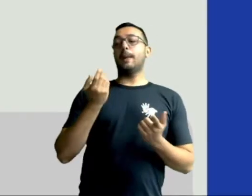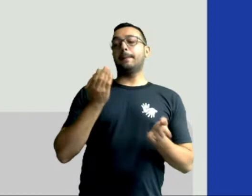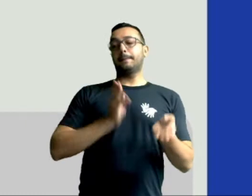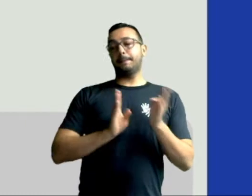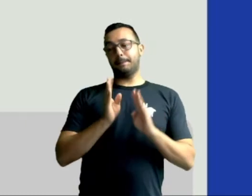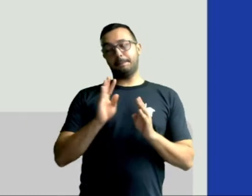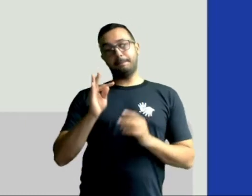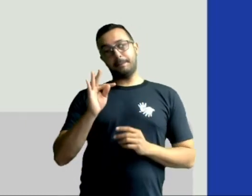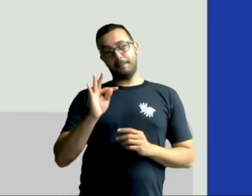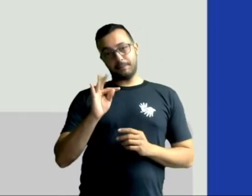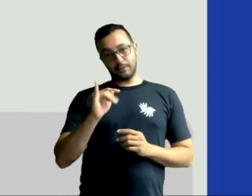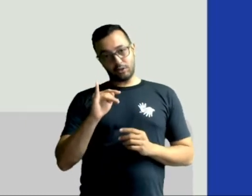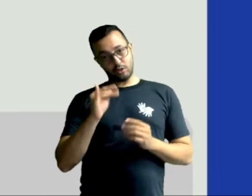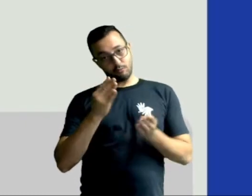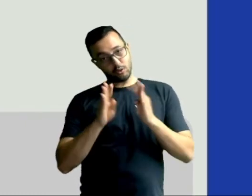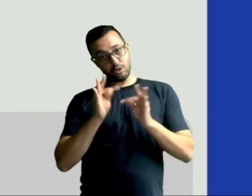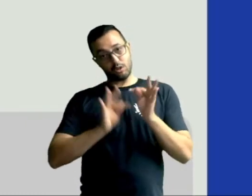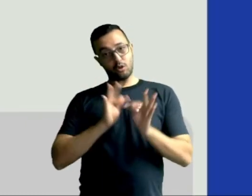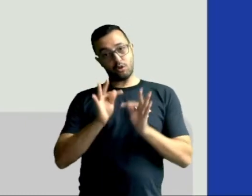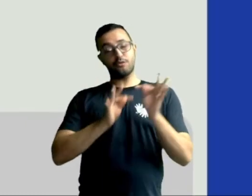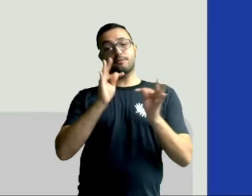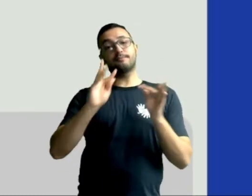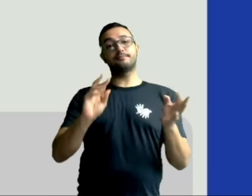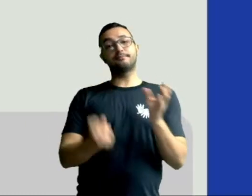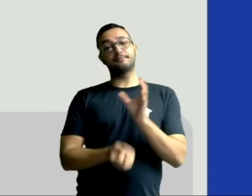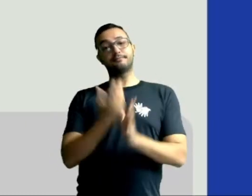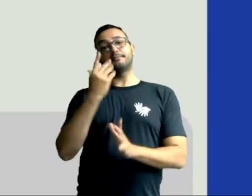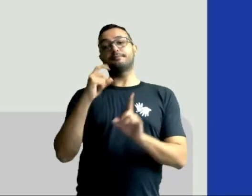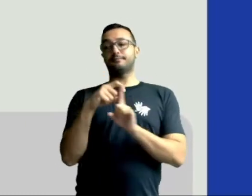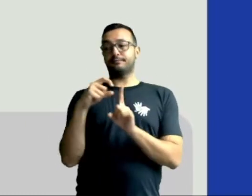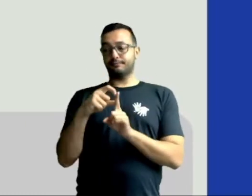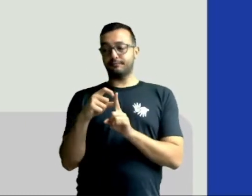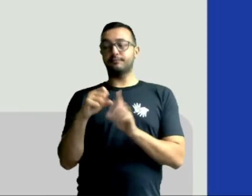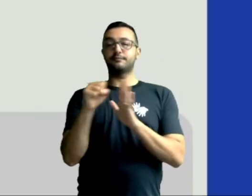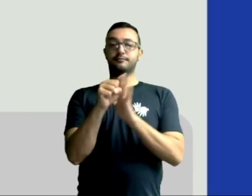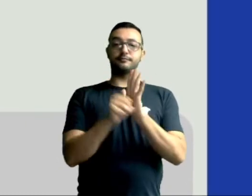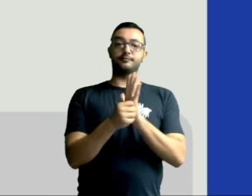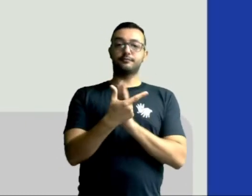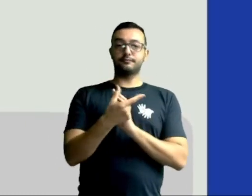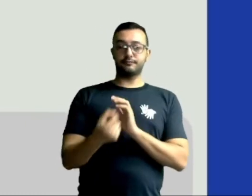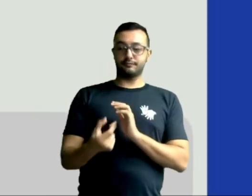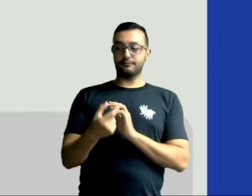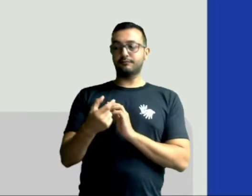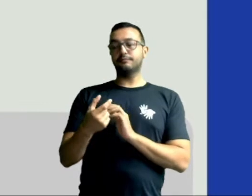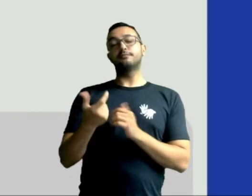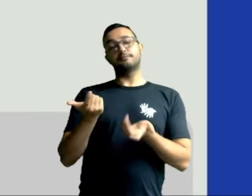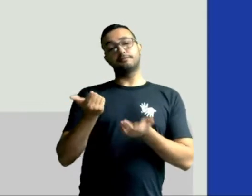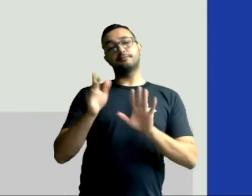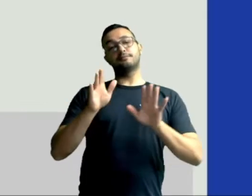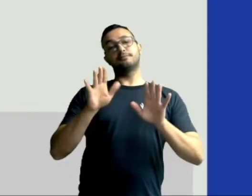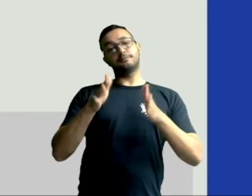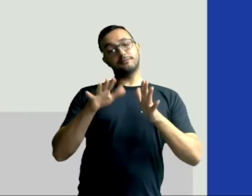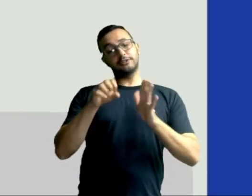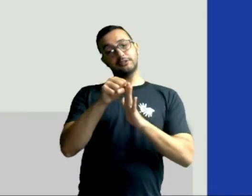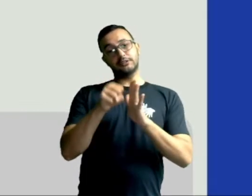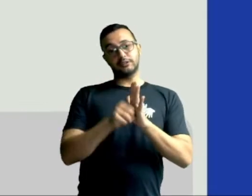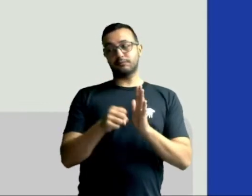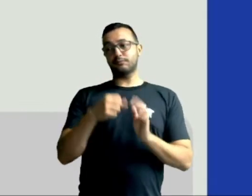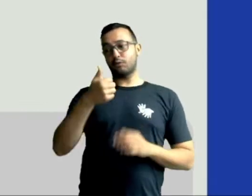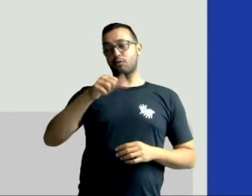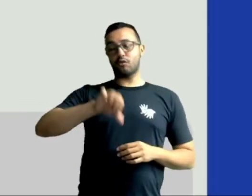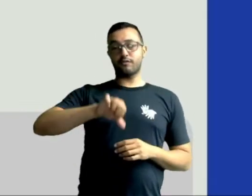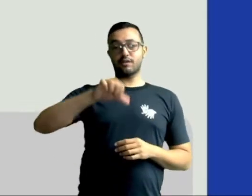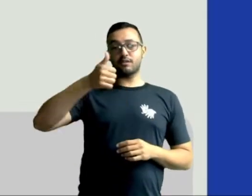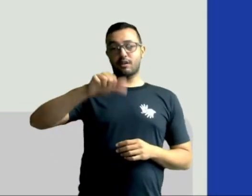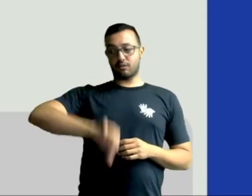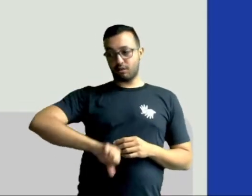né, termo em si, biotecnologia, ele surgiu no início do século XX, né, por volta de 1919,